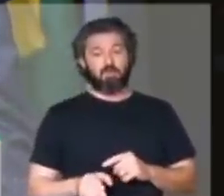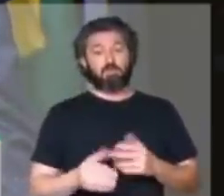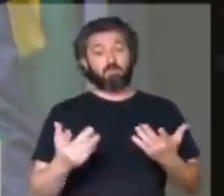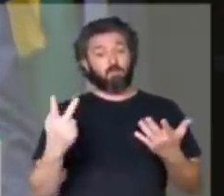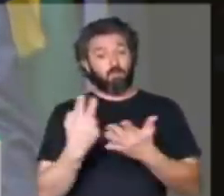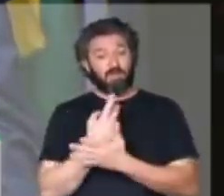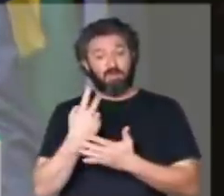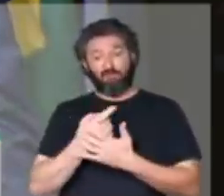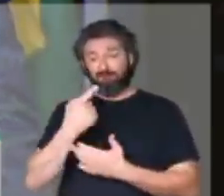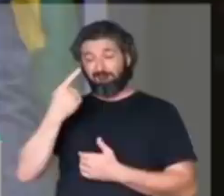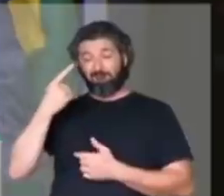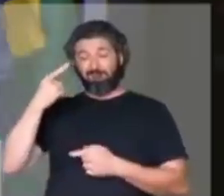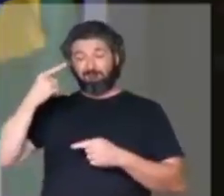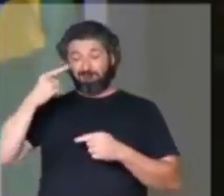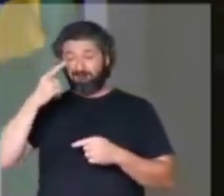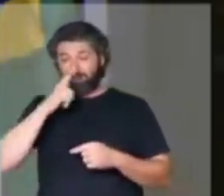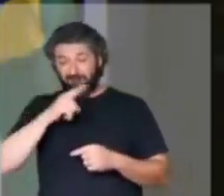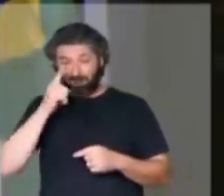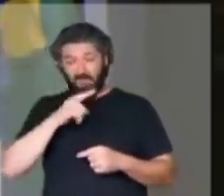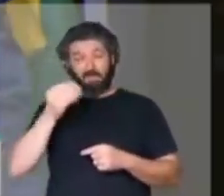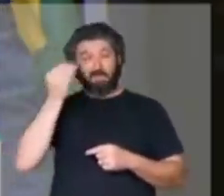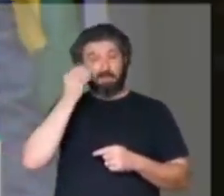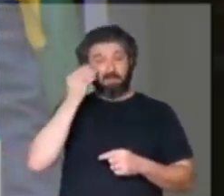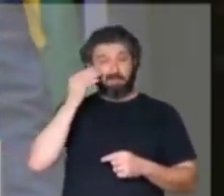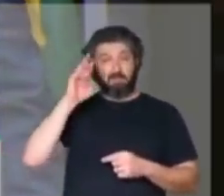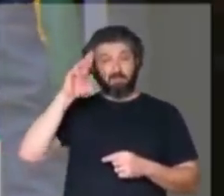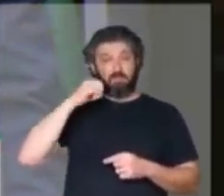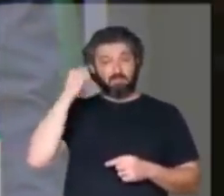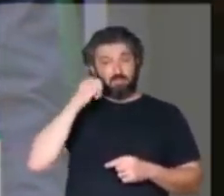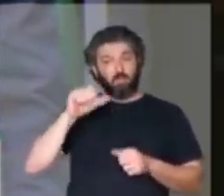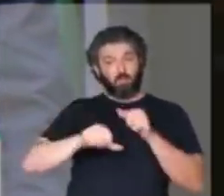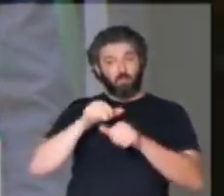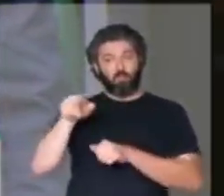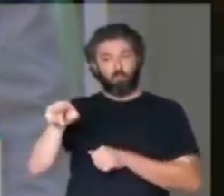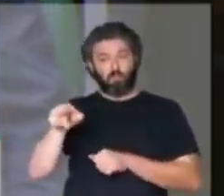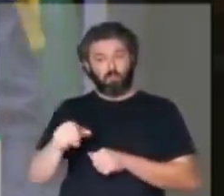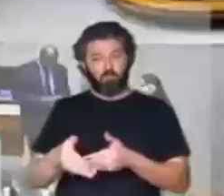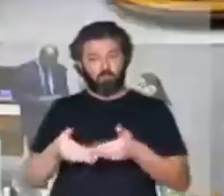e um erro que espero que seja revertido pelos senhores senadores. Obrigado, presidente.